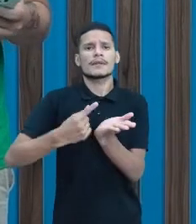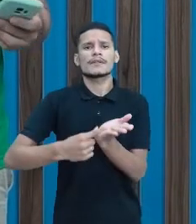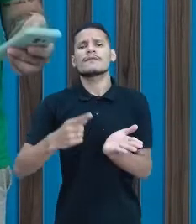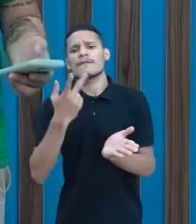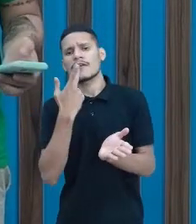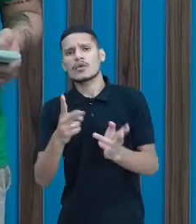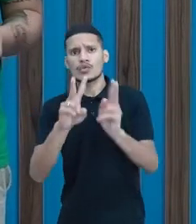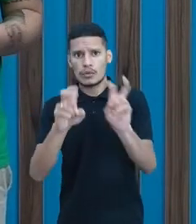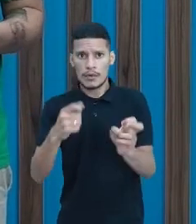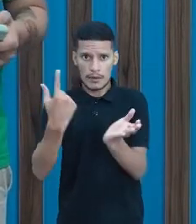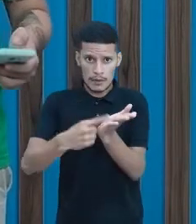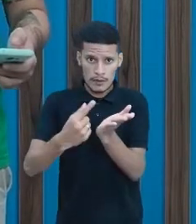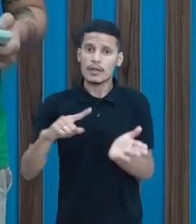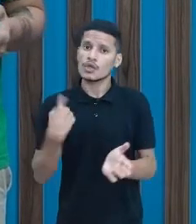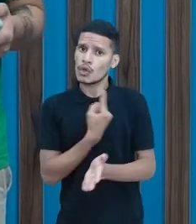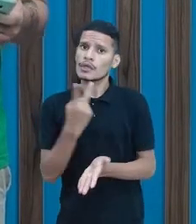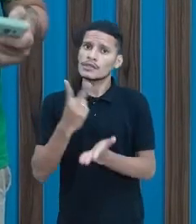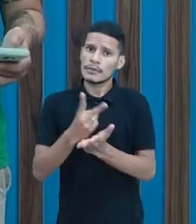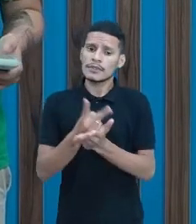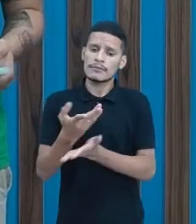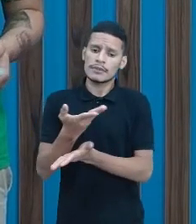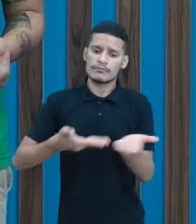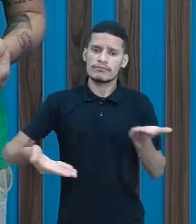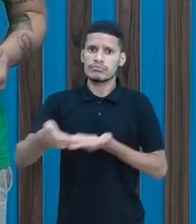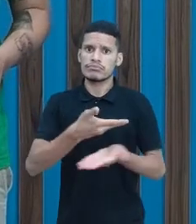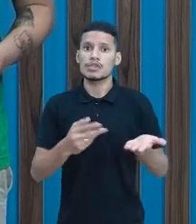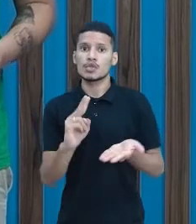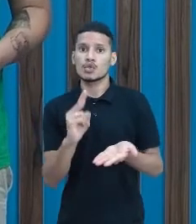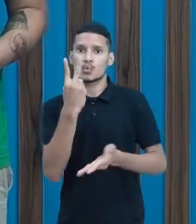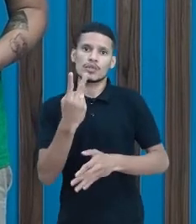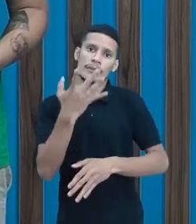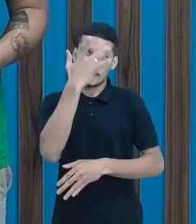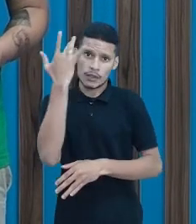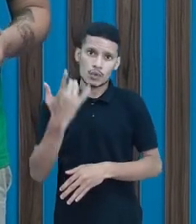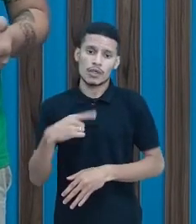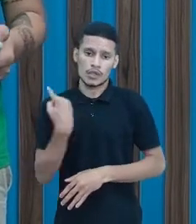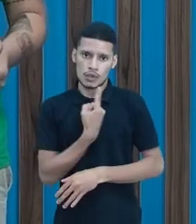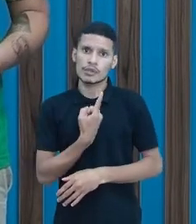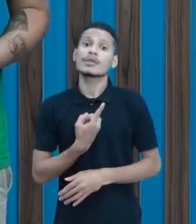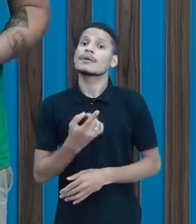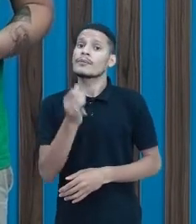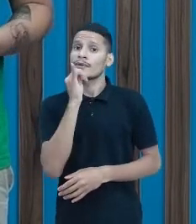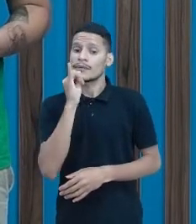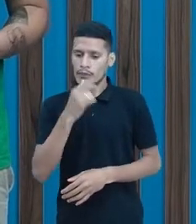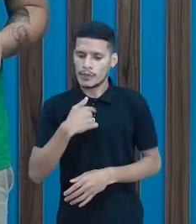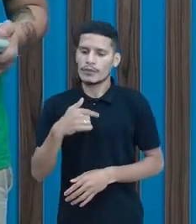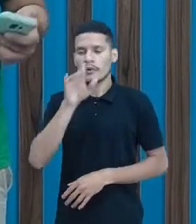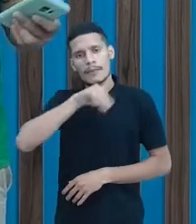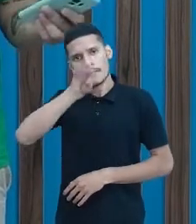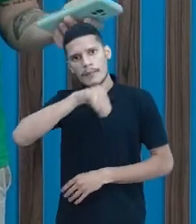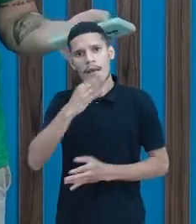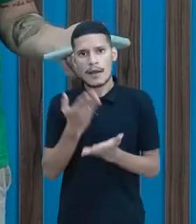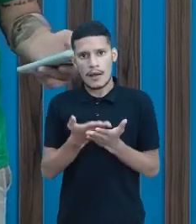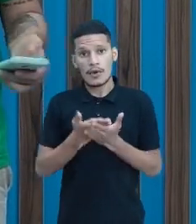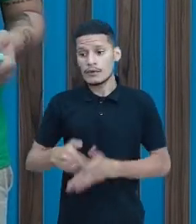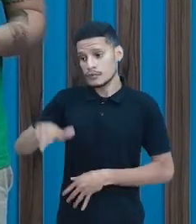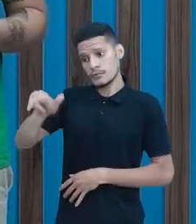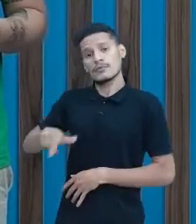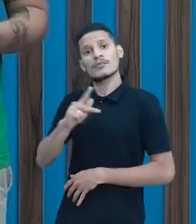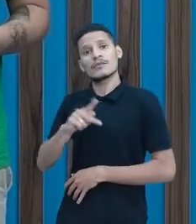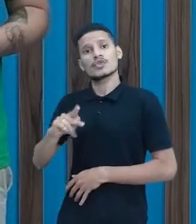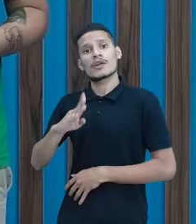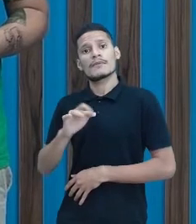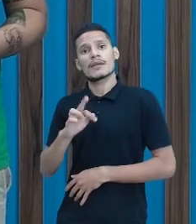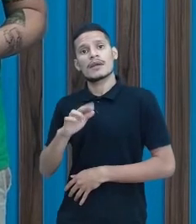gente vai fazer a aula agora com a dupla aqui, tá certo? No caso aqui do 9º ano eu vou ministrando a aula e a professora Briane vai